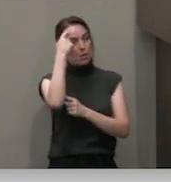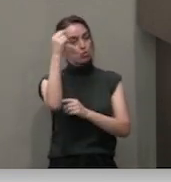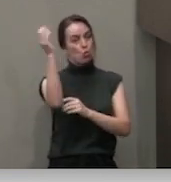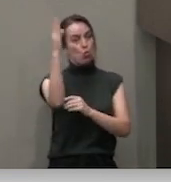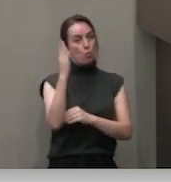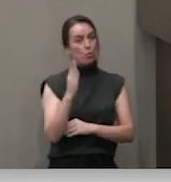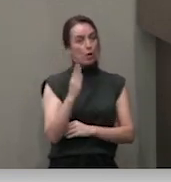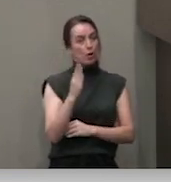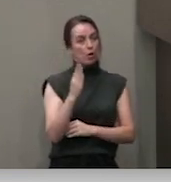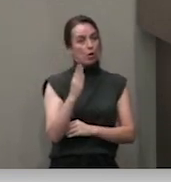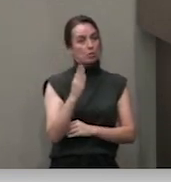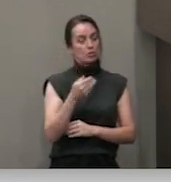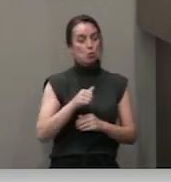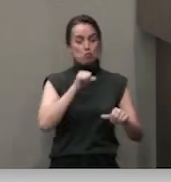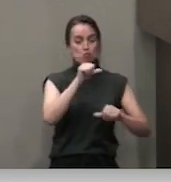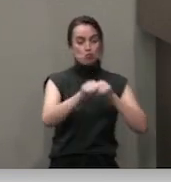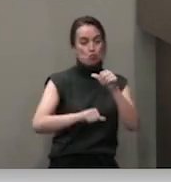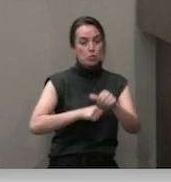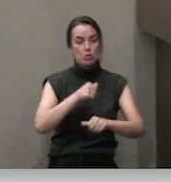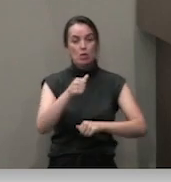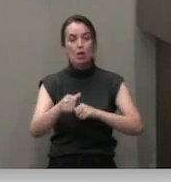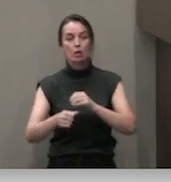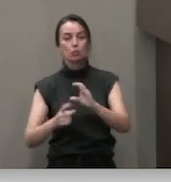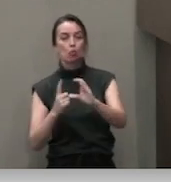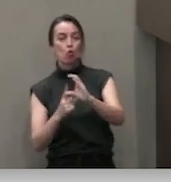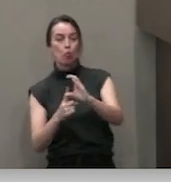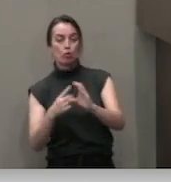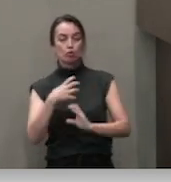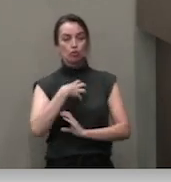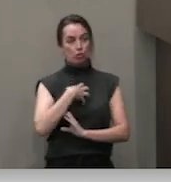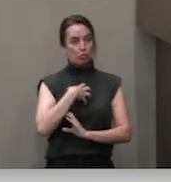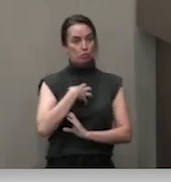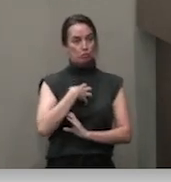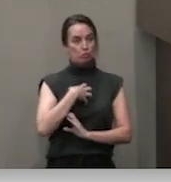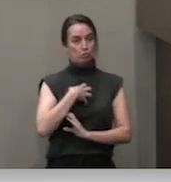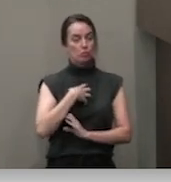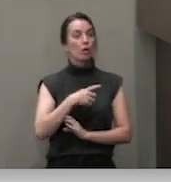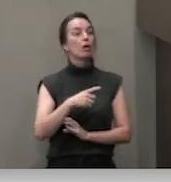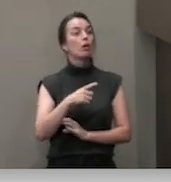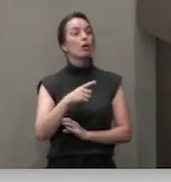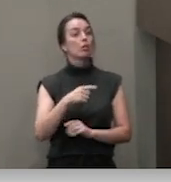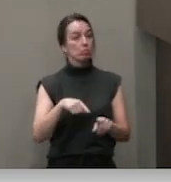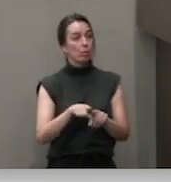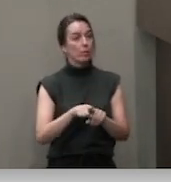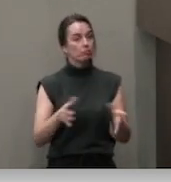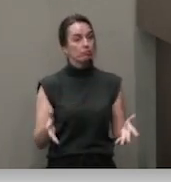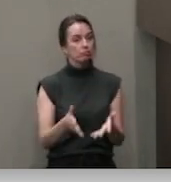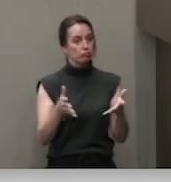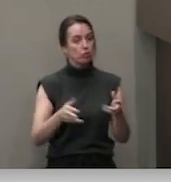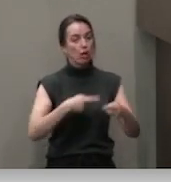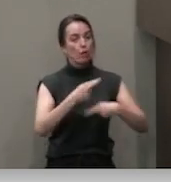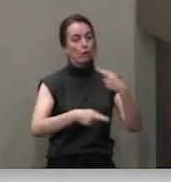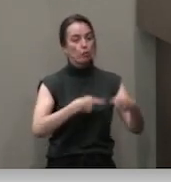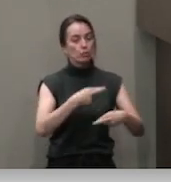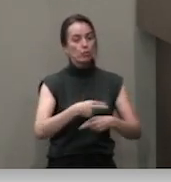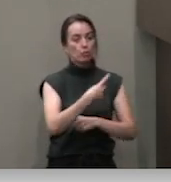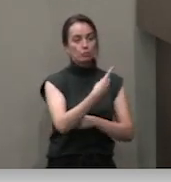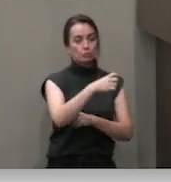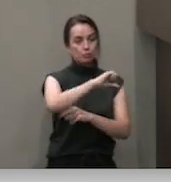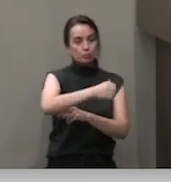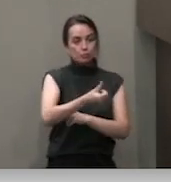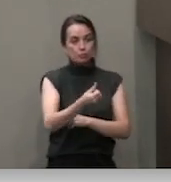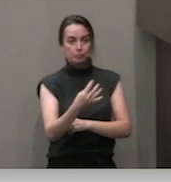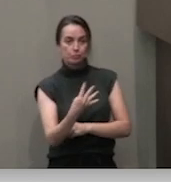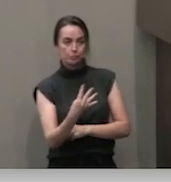para um regime comunista isso Acabou inclusive motivando a revolução de 64